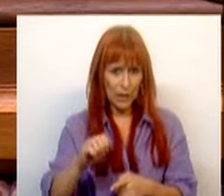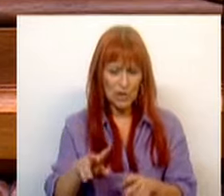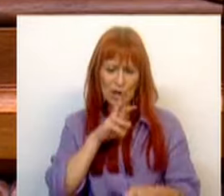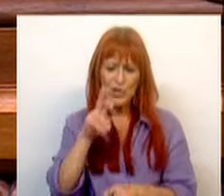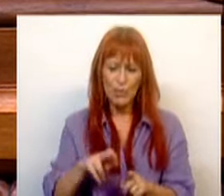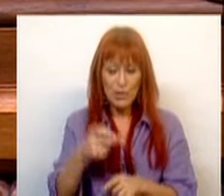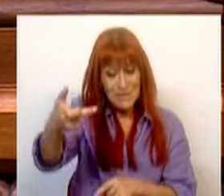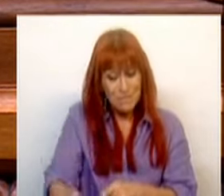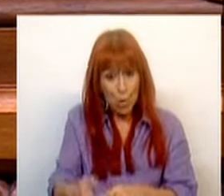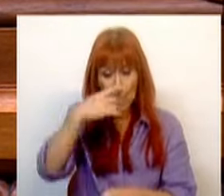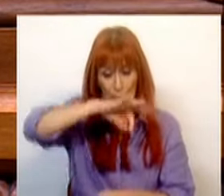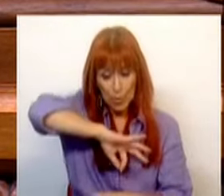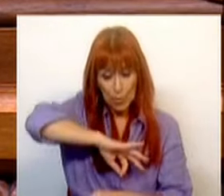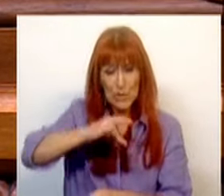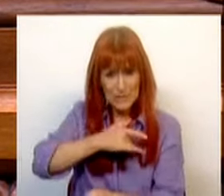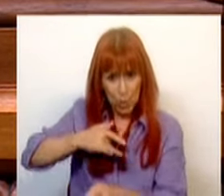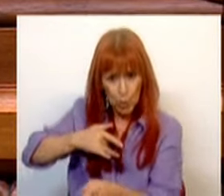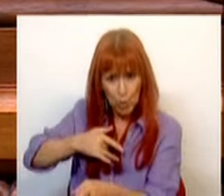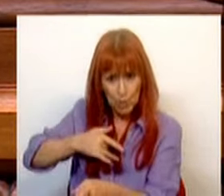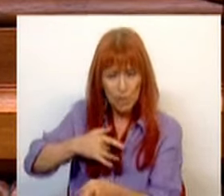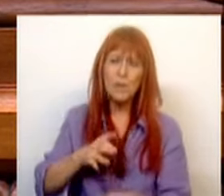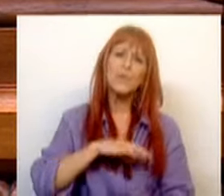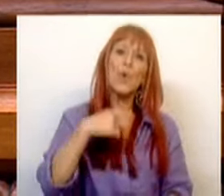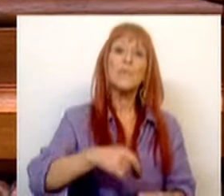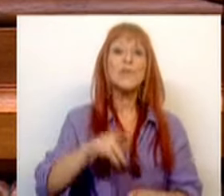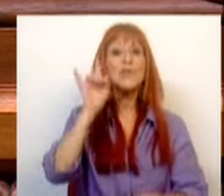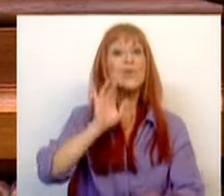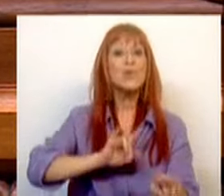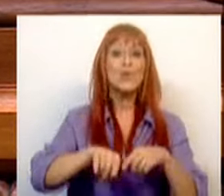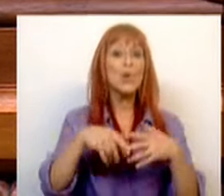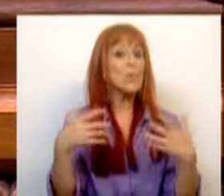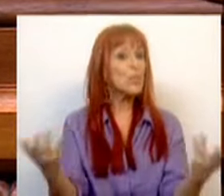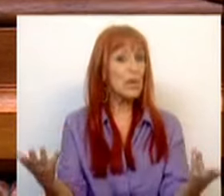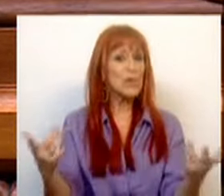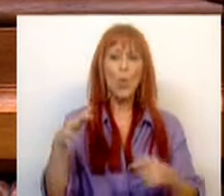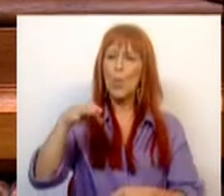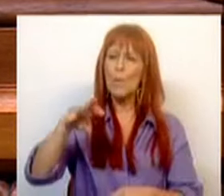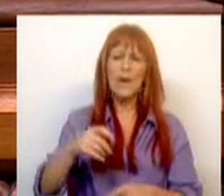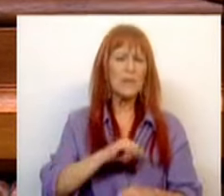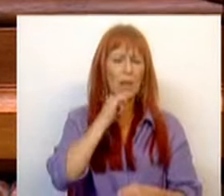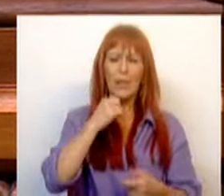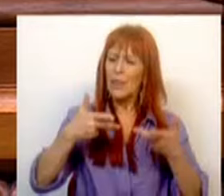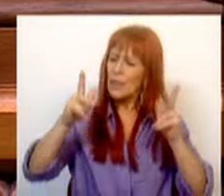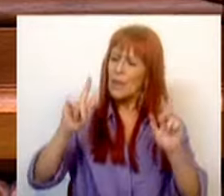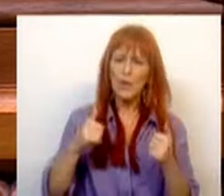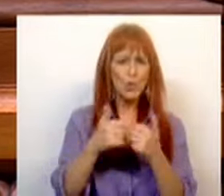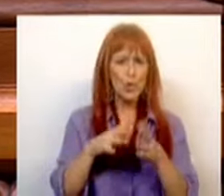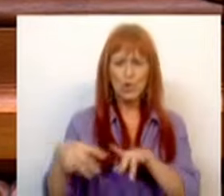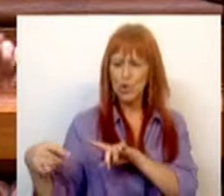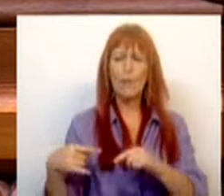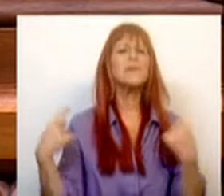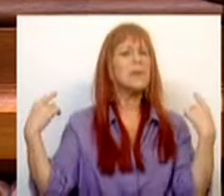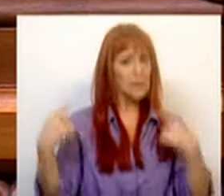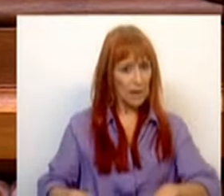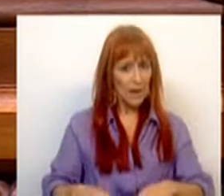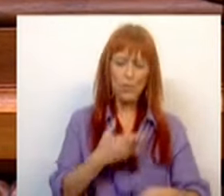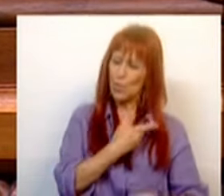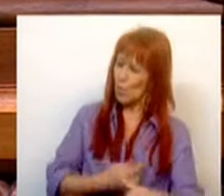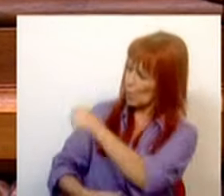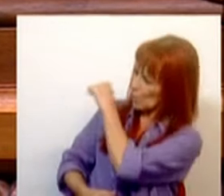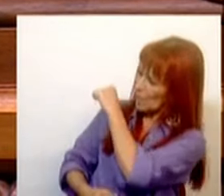para a fixação de profissionais de saúde? Senhor Presidente, senhoras e senhores deputados, o PS está sempre disponível para todos os debates. Sobre o